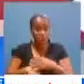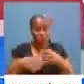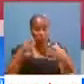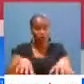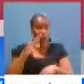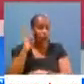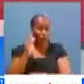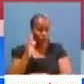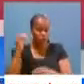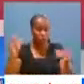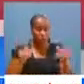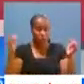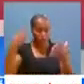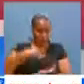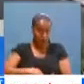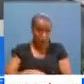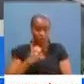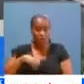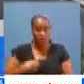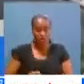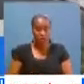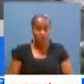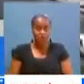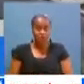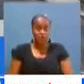sobre investimentos em Cabo Verde.